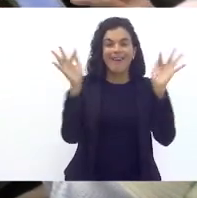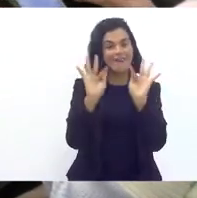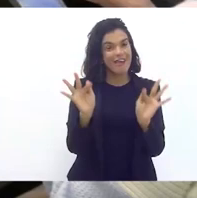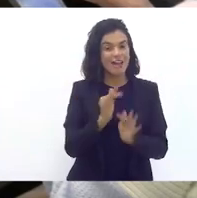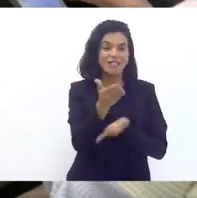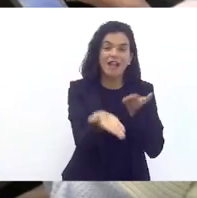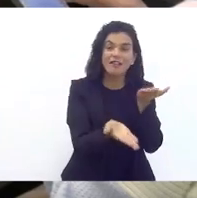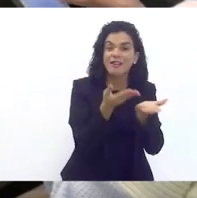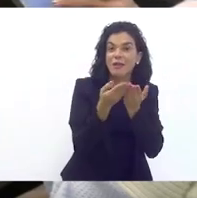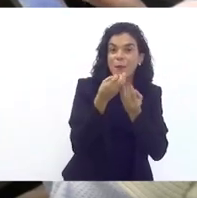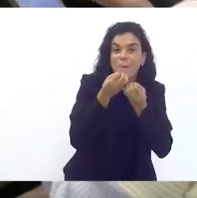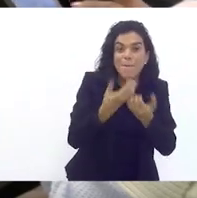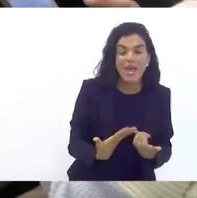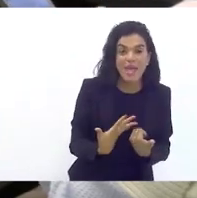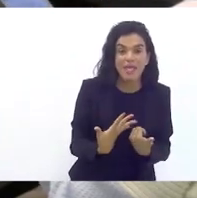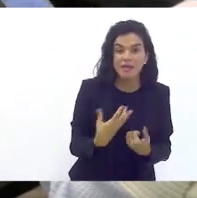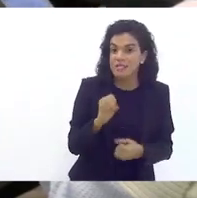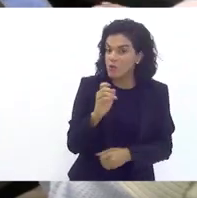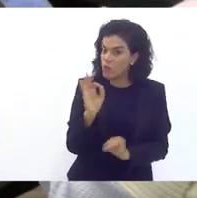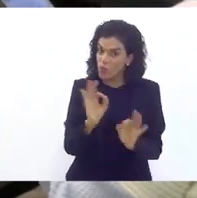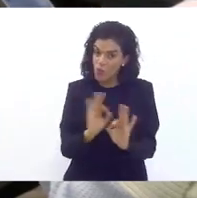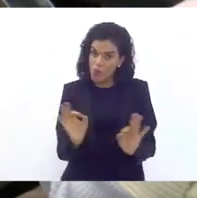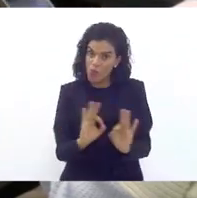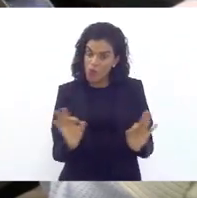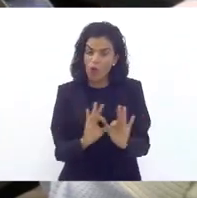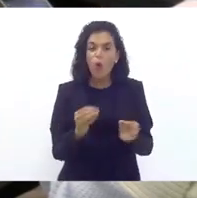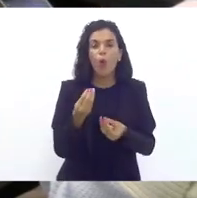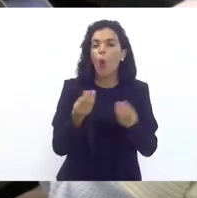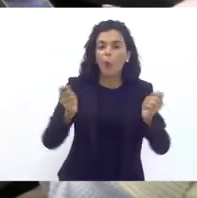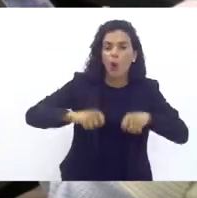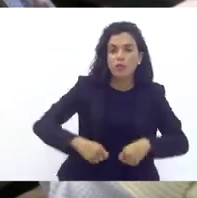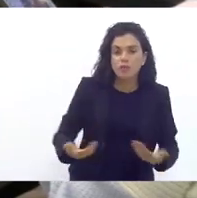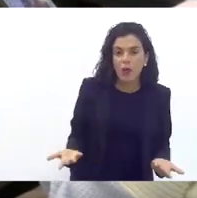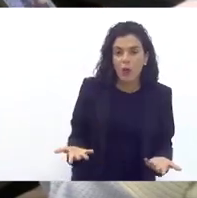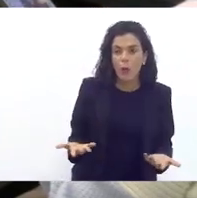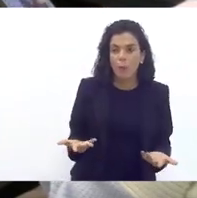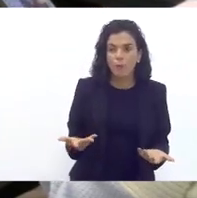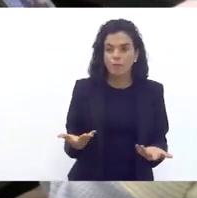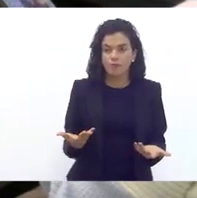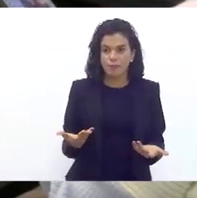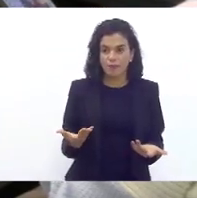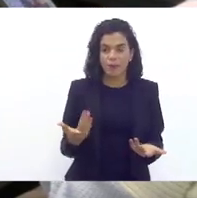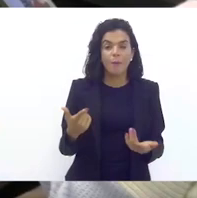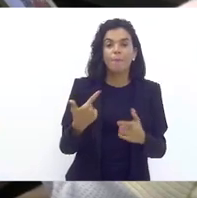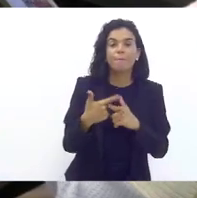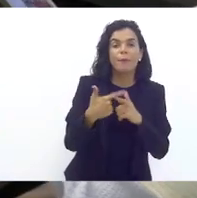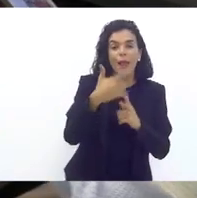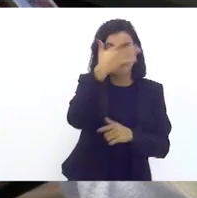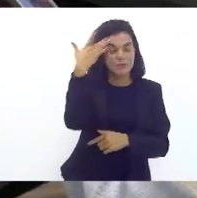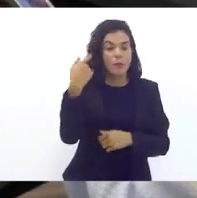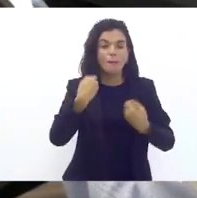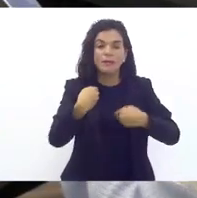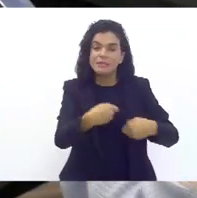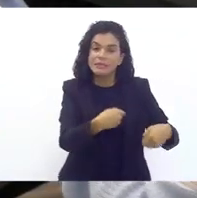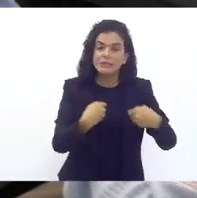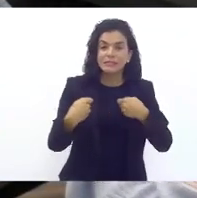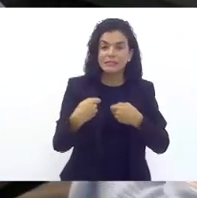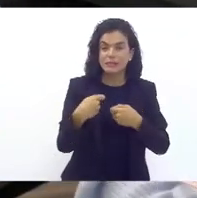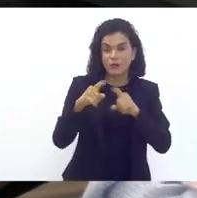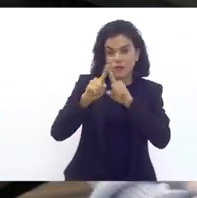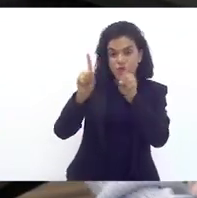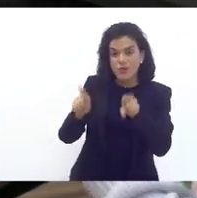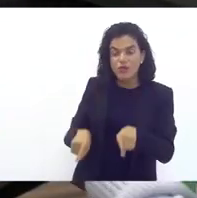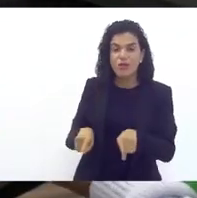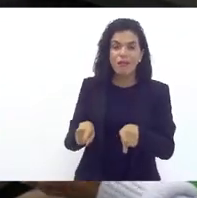povo. Porque se não houver isso, não tem condição de ter um atendimento na ponta para o usuário que precisa desses